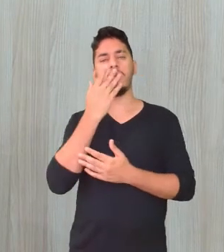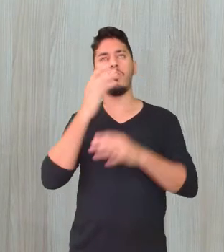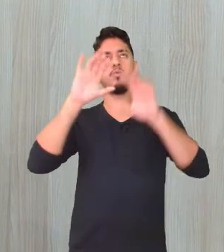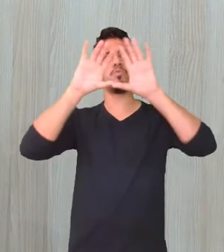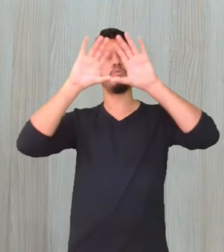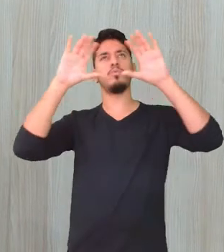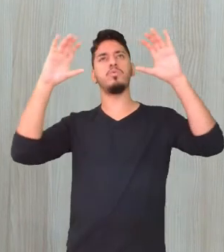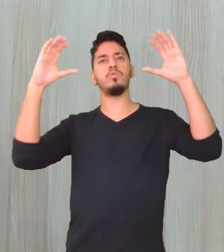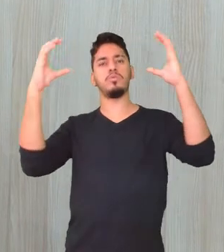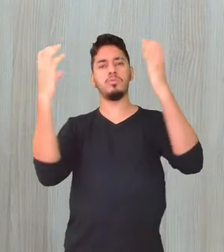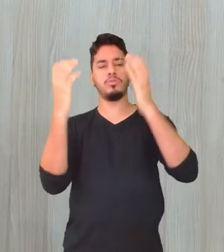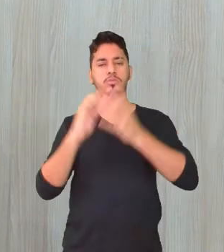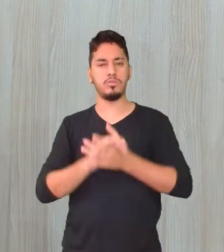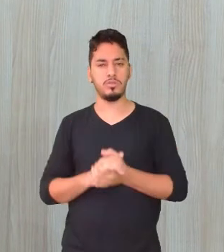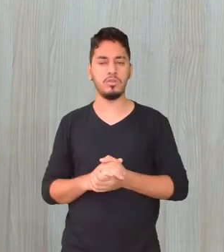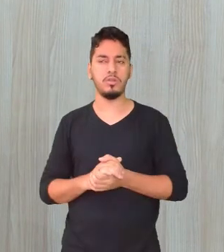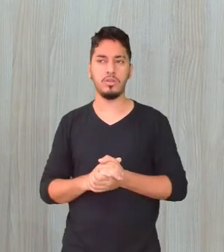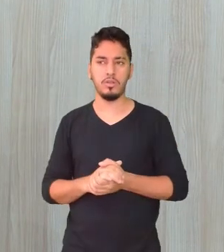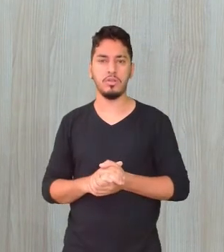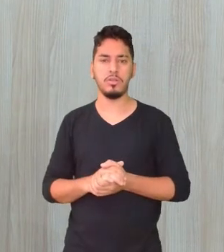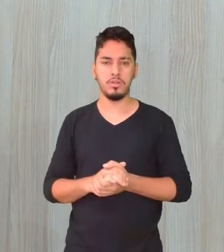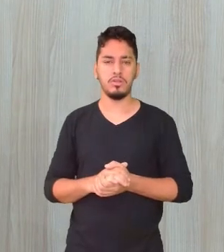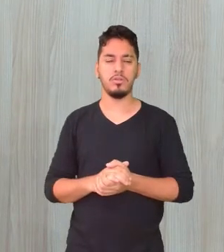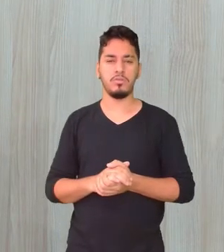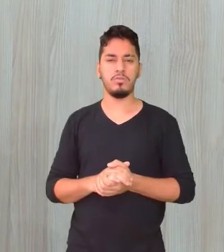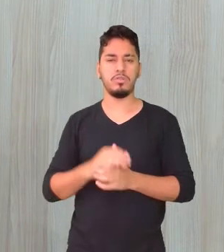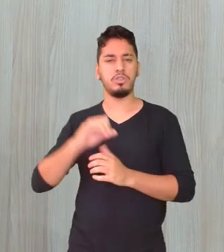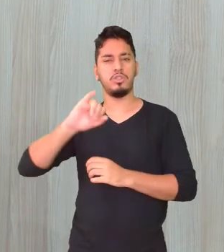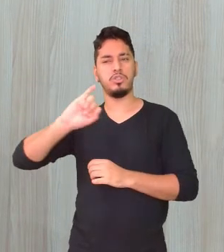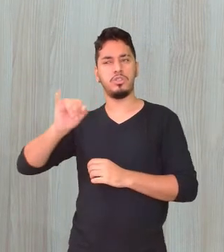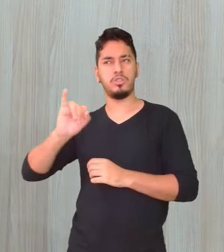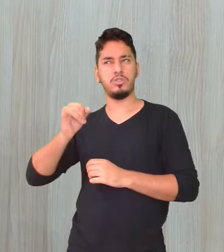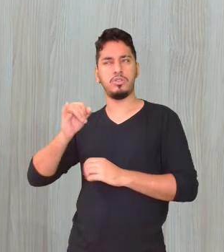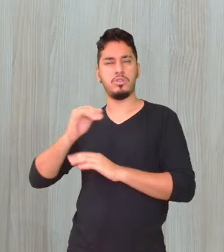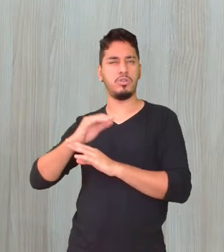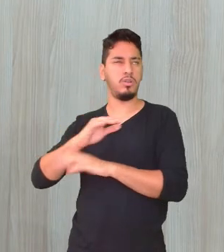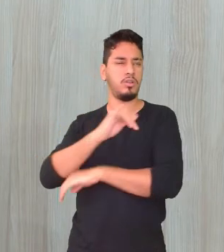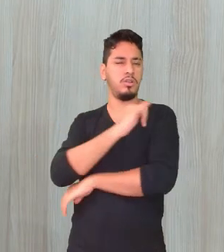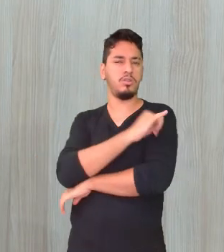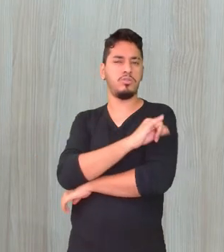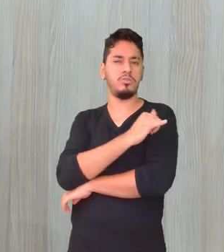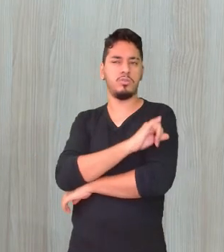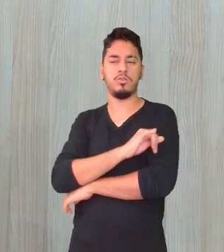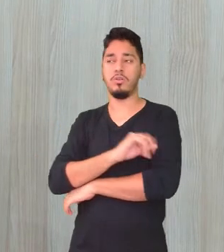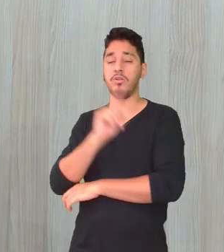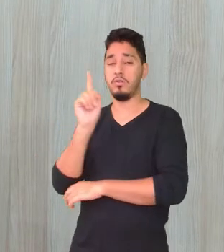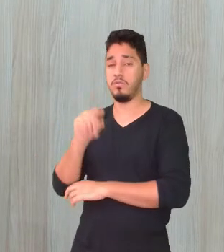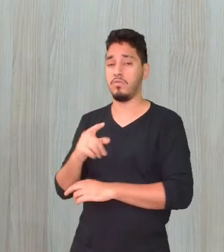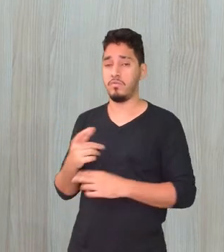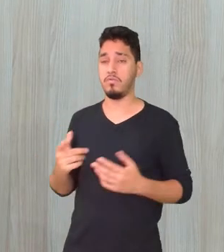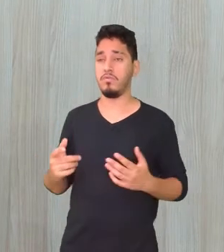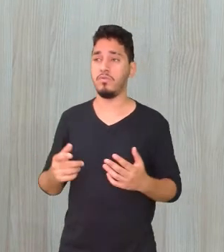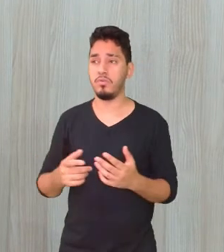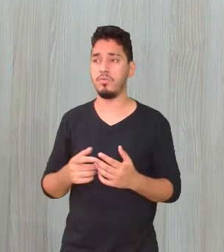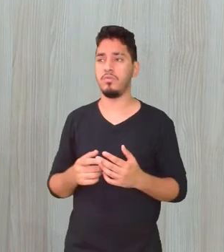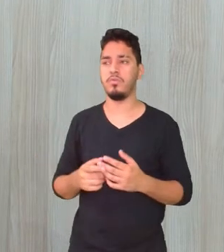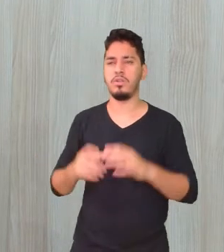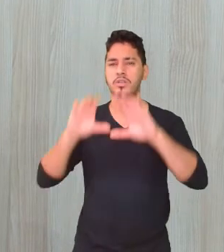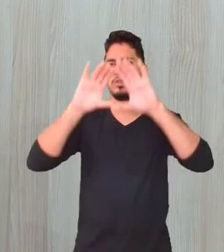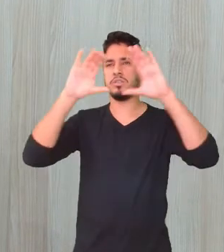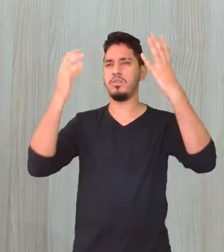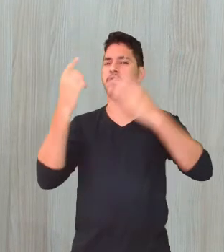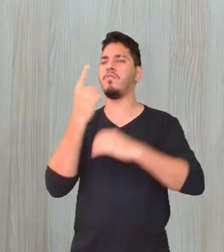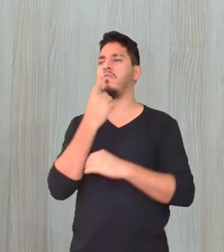coloração do céu. Sim, é verdade. Foi Rio de Janeiro, né? Toda aquela região por ali. Que foi justamente... Aquele céu